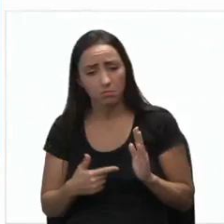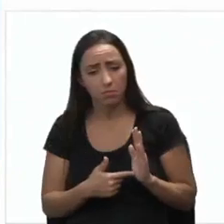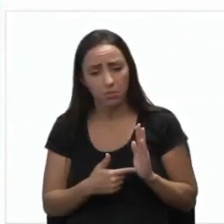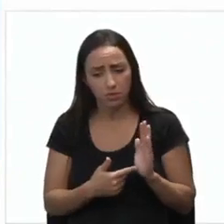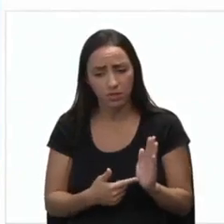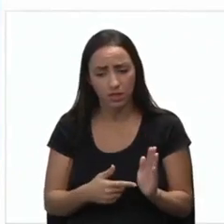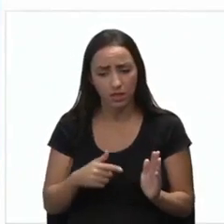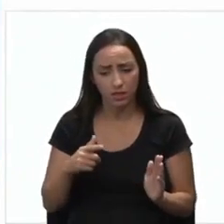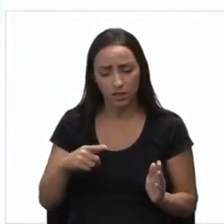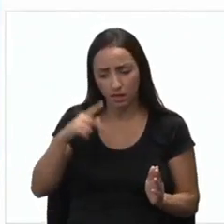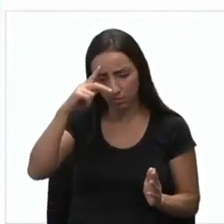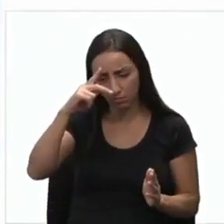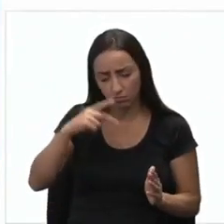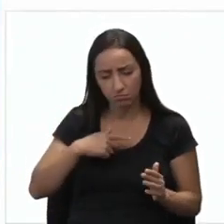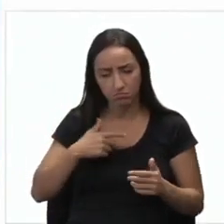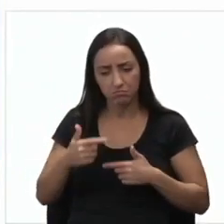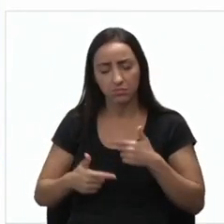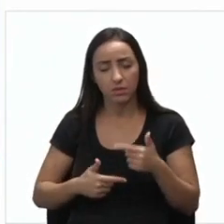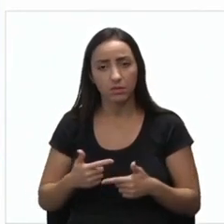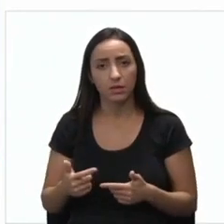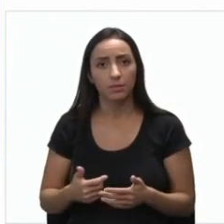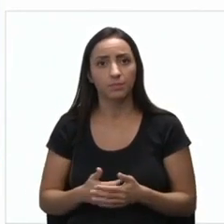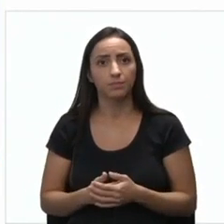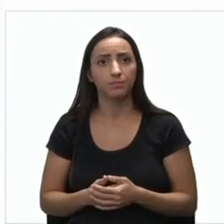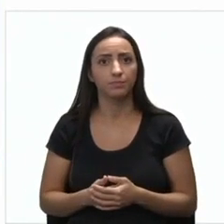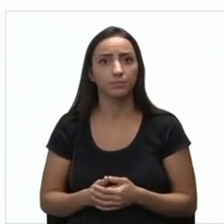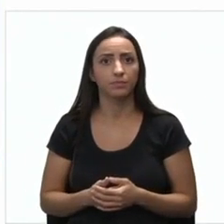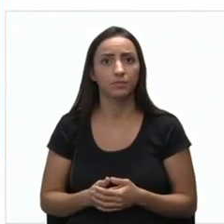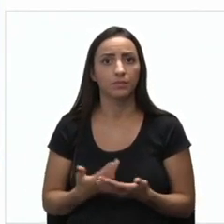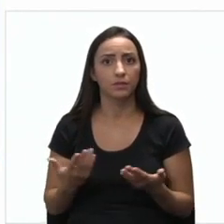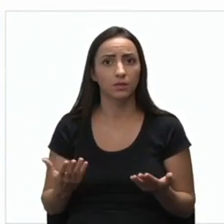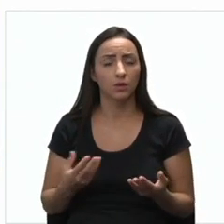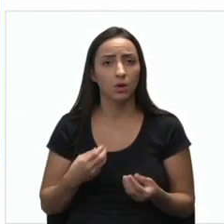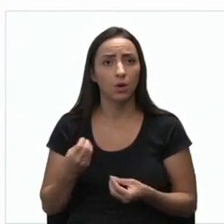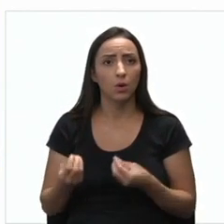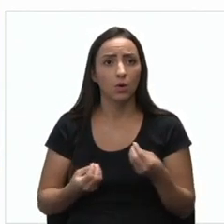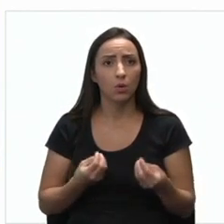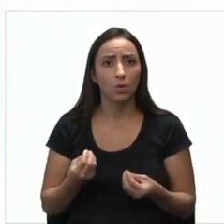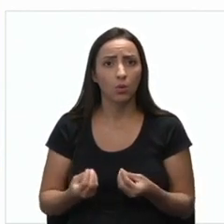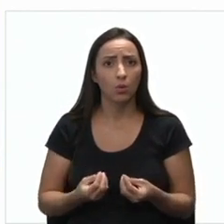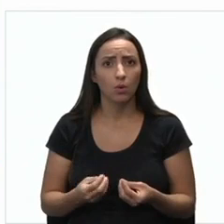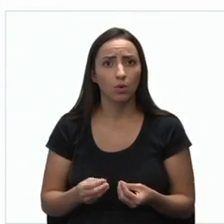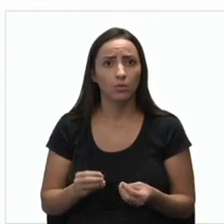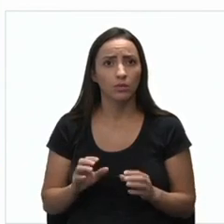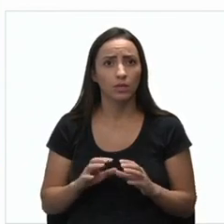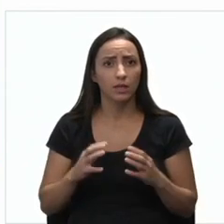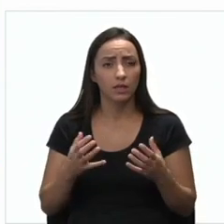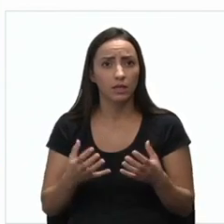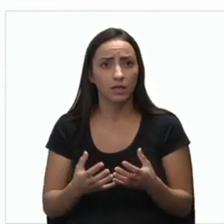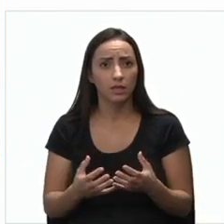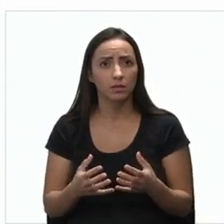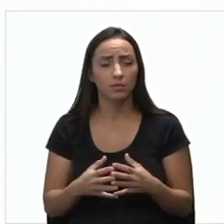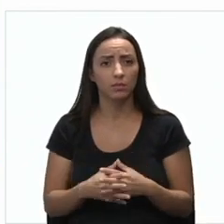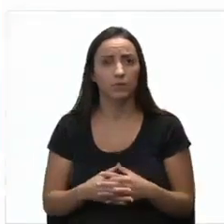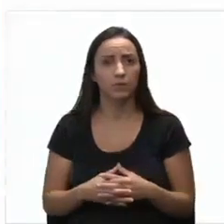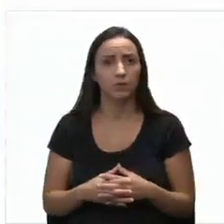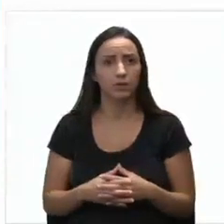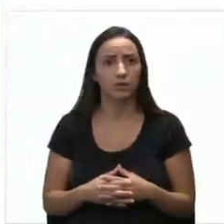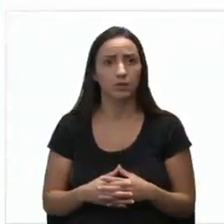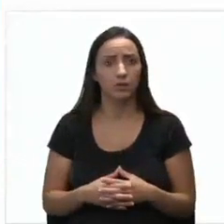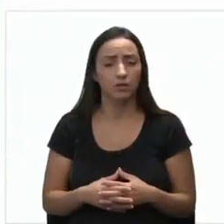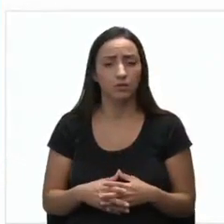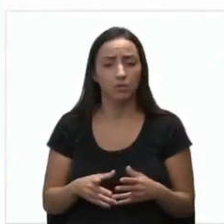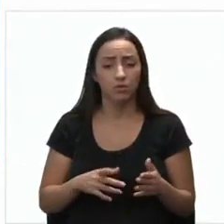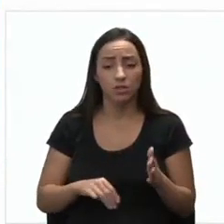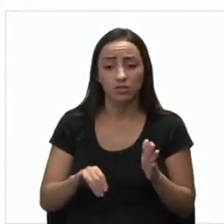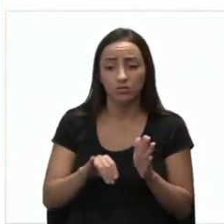ele é o principal responsável pelo tratamento e para evitar novas ocorrências. Então, nosso questionamento aí, como é que a equipe